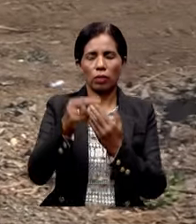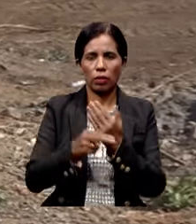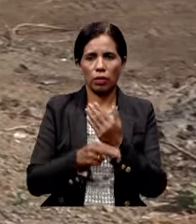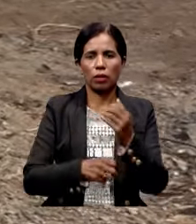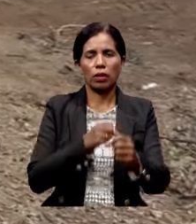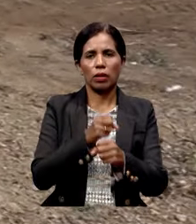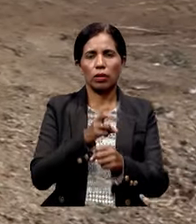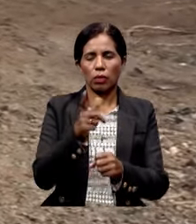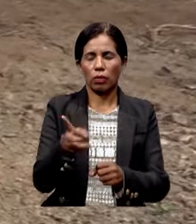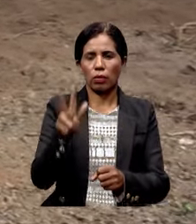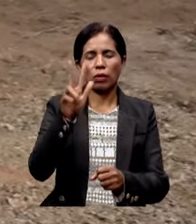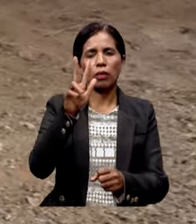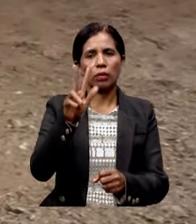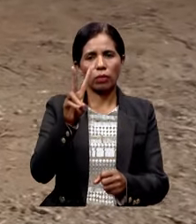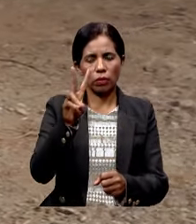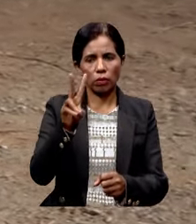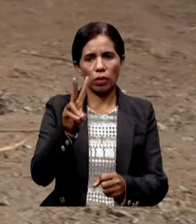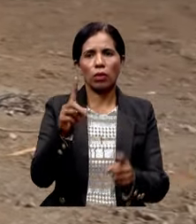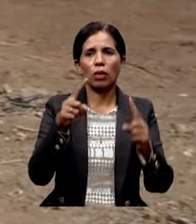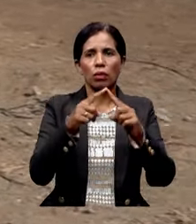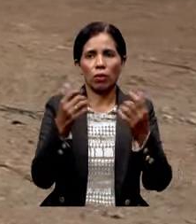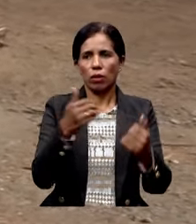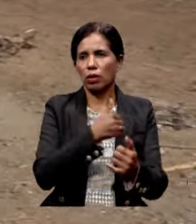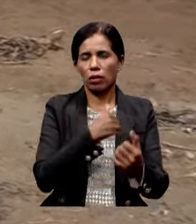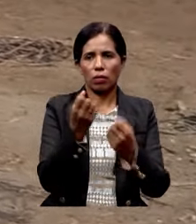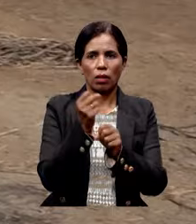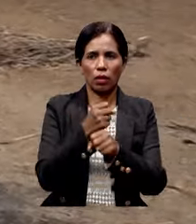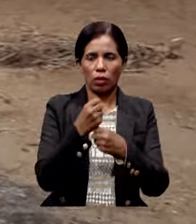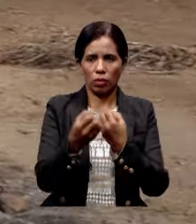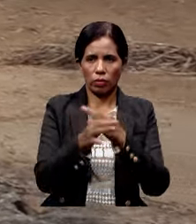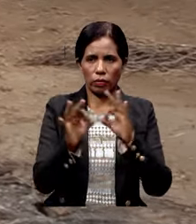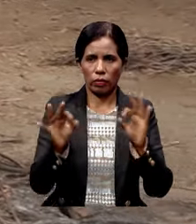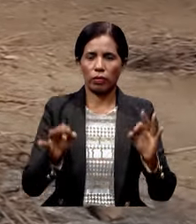resen rua maibet to ohin loran sedak finaliza. Abraung Amral, ZMN.